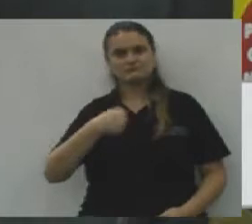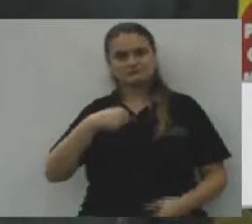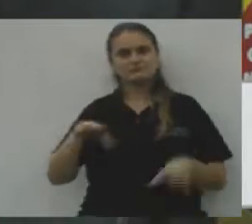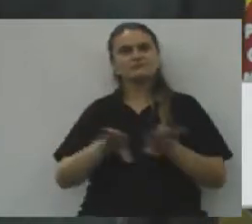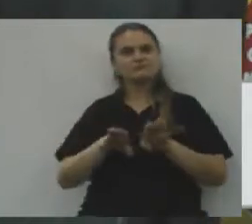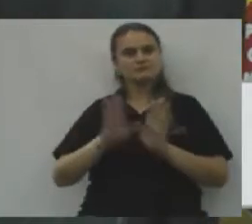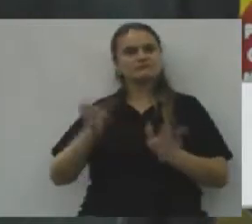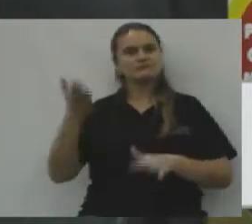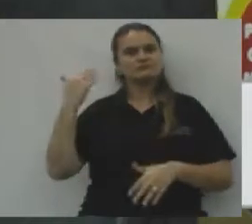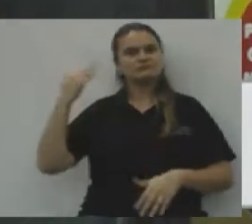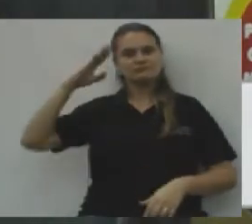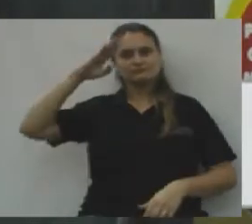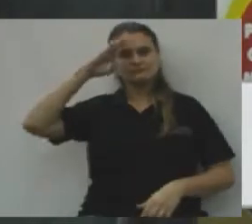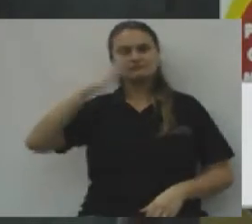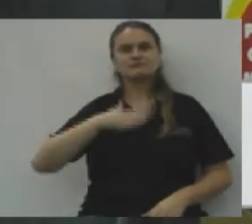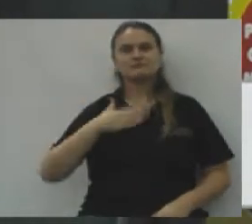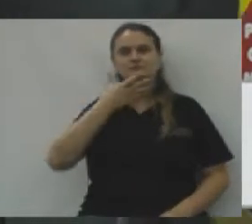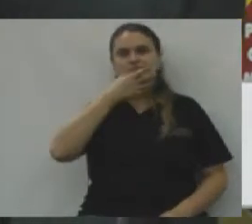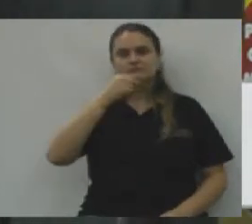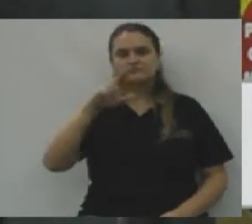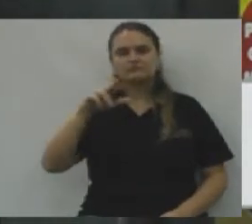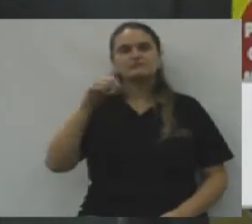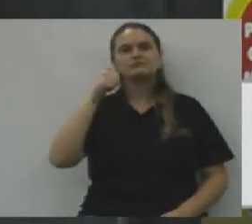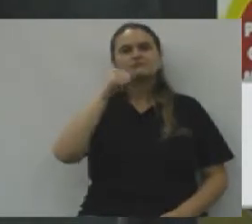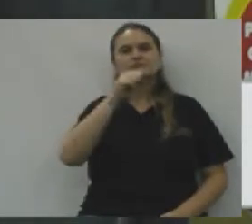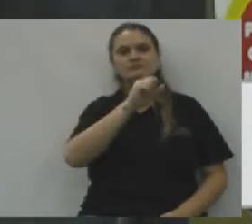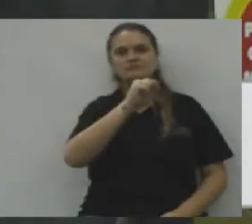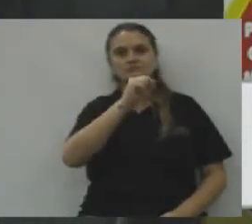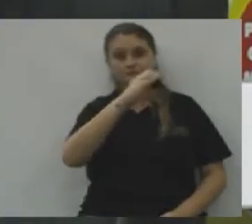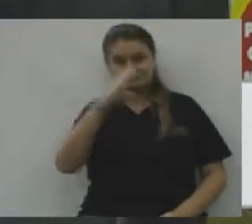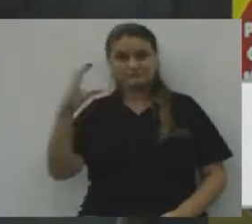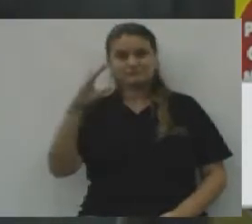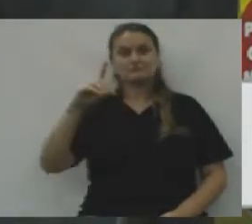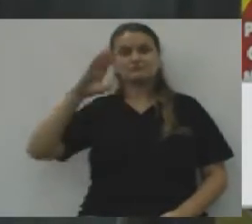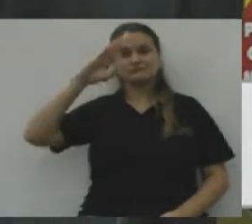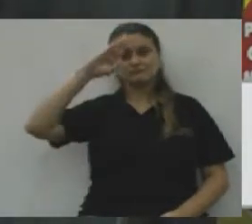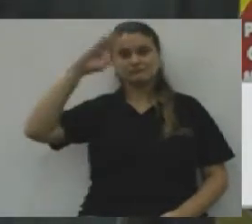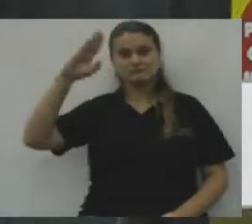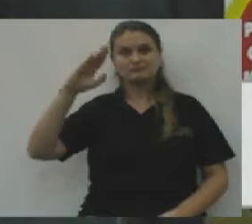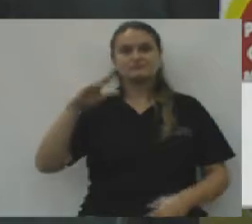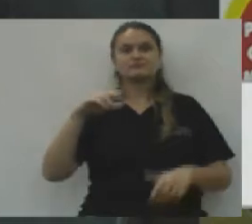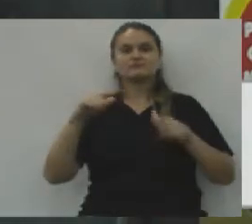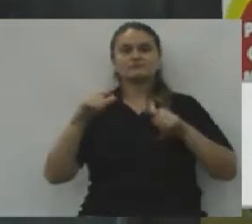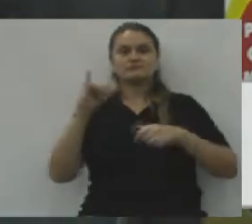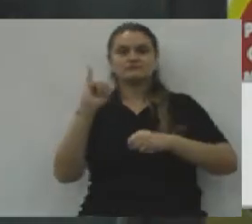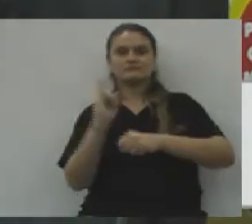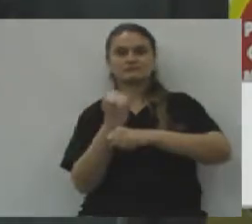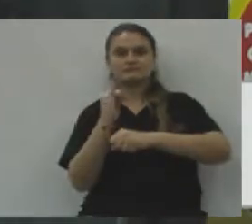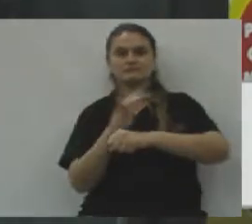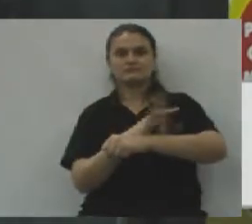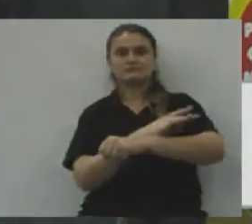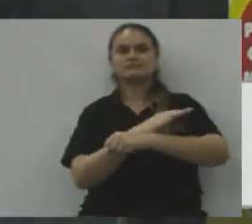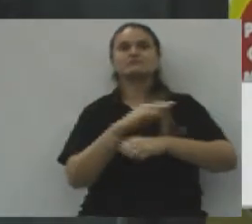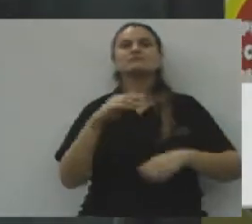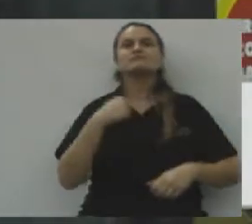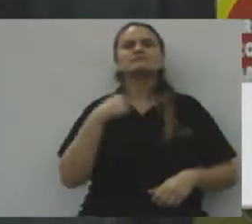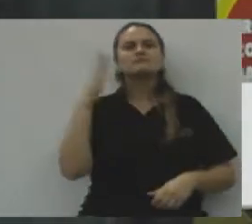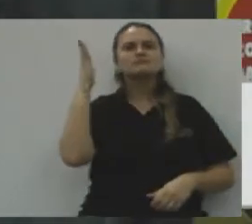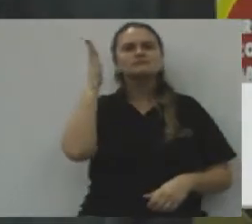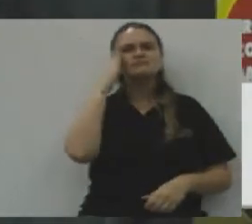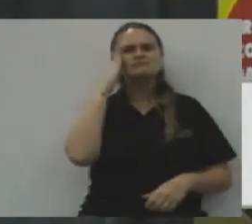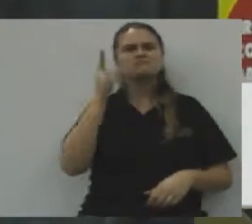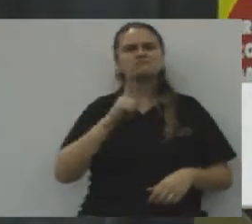Meu militar, e tenho um irmão e uma cunhada militar que servem na cidade de Itajaí. A gente sabe